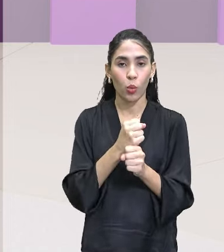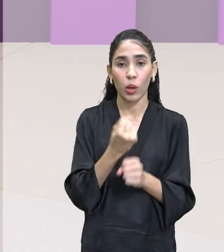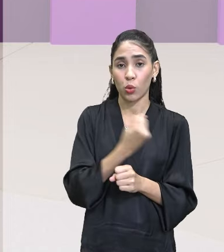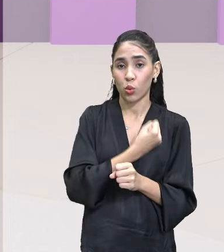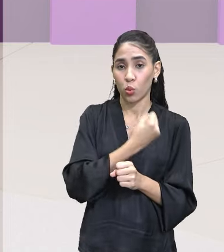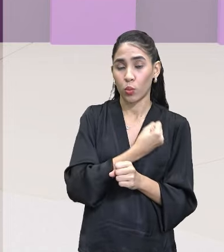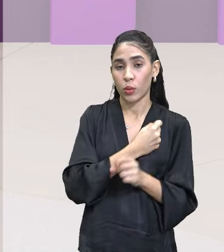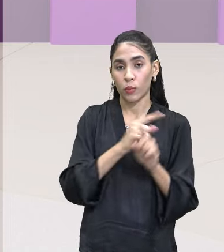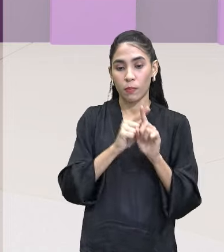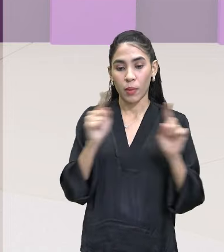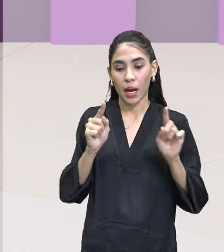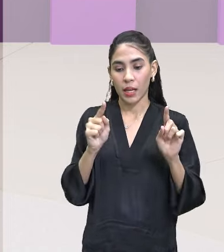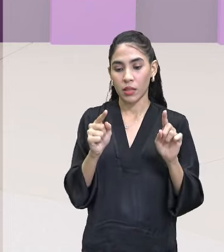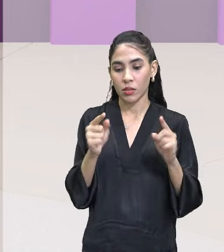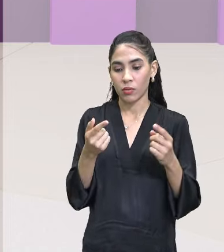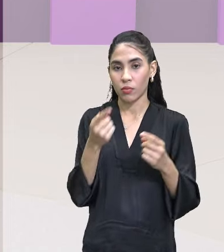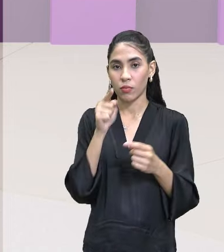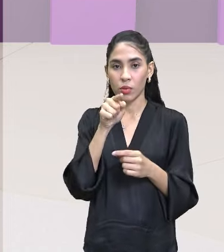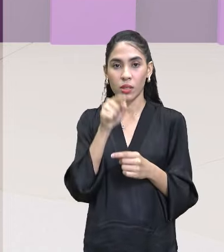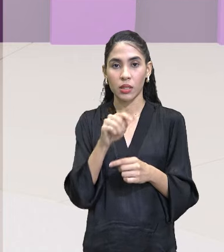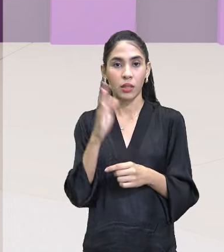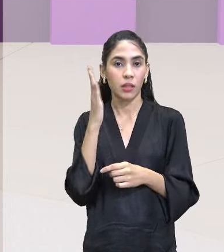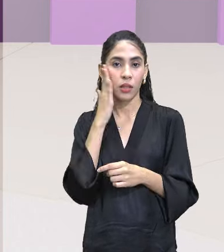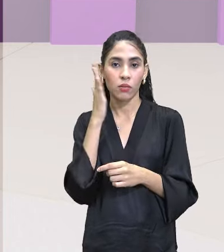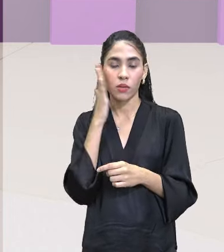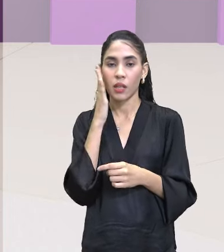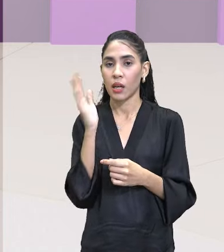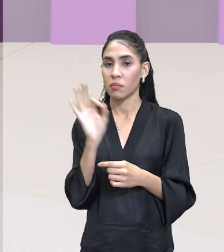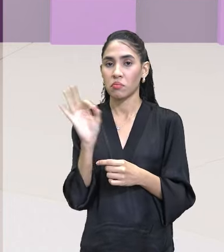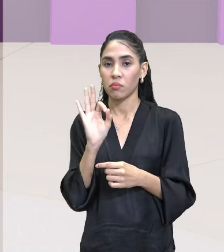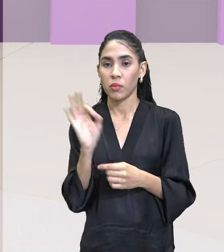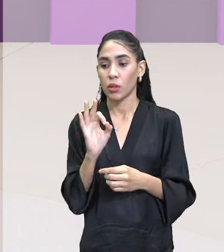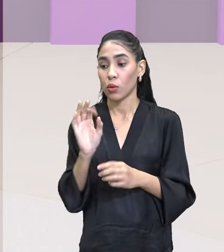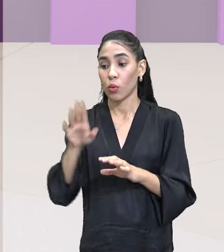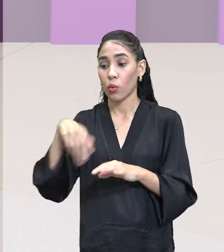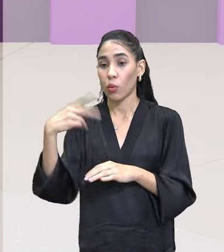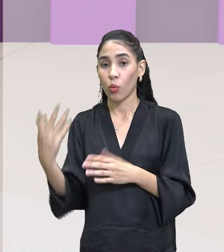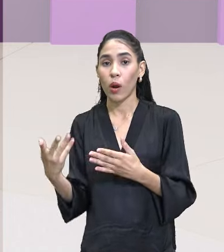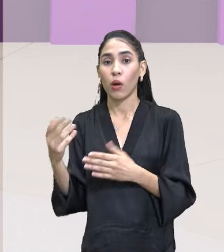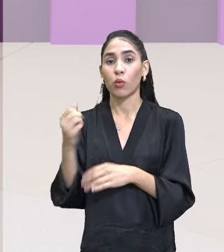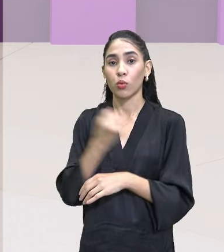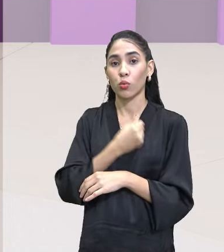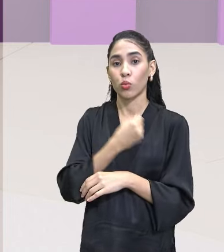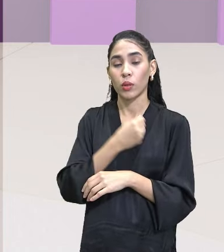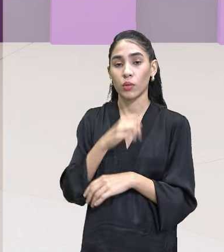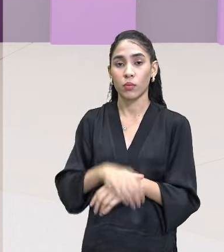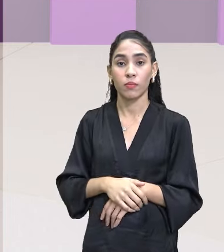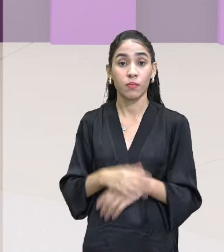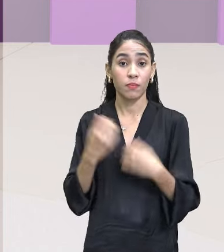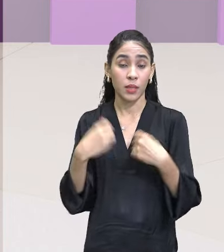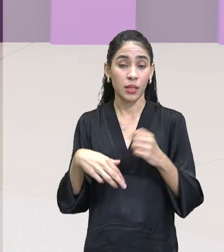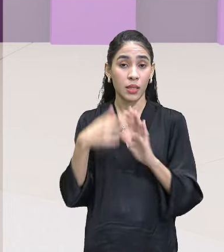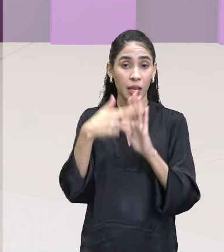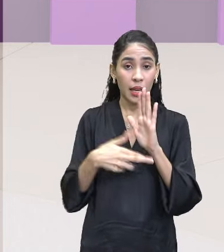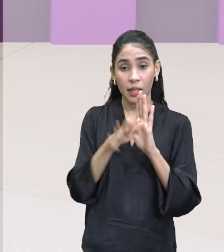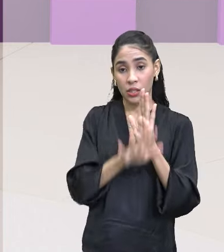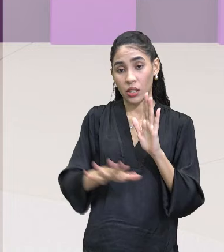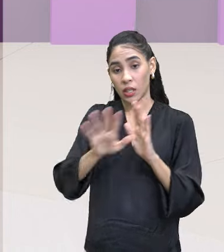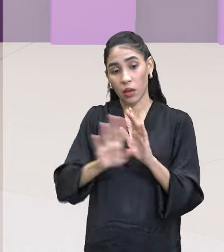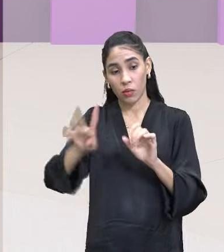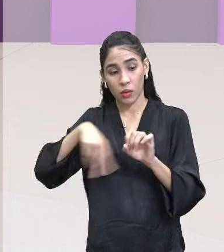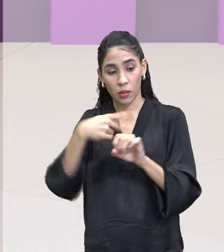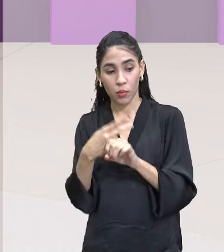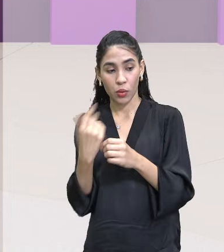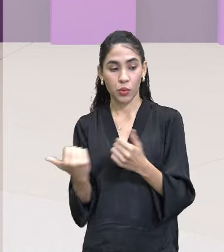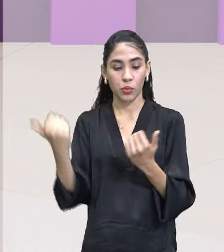último termo. Então, você vai precisar usar o termo geral para depois substituir ali